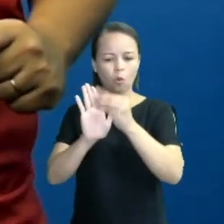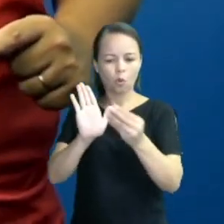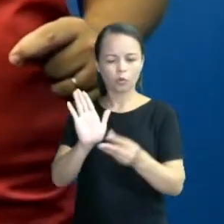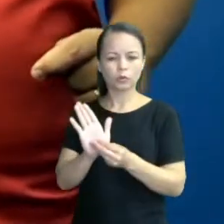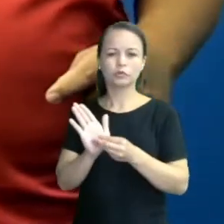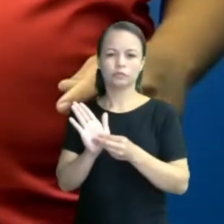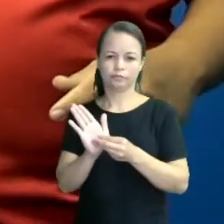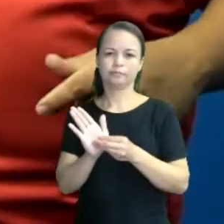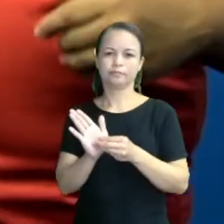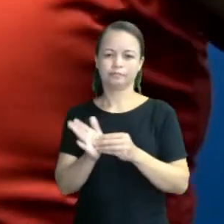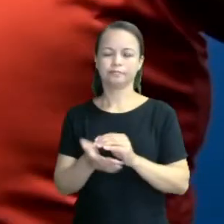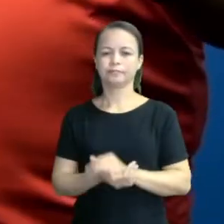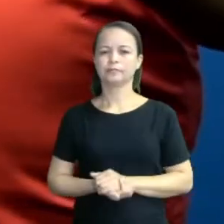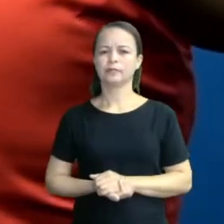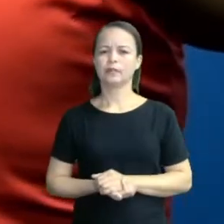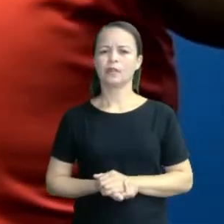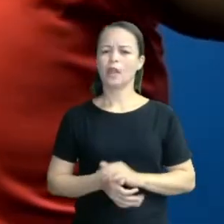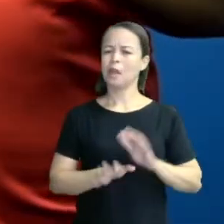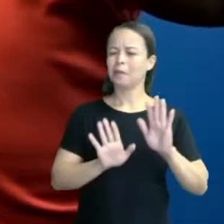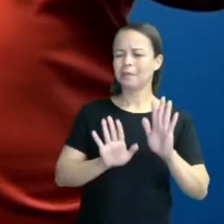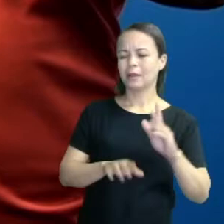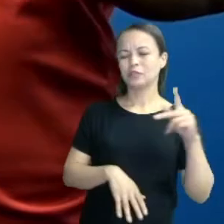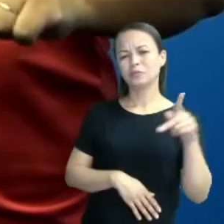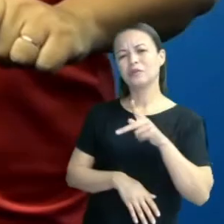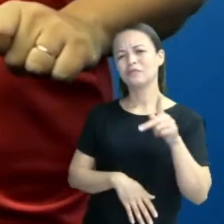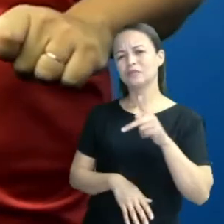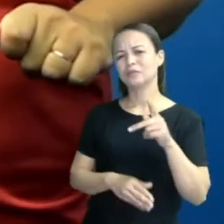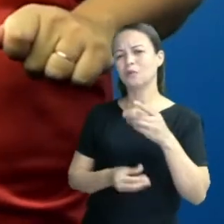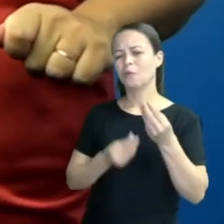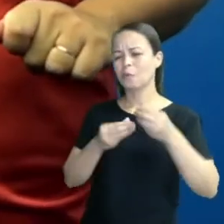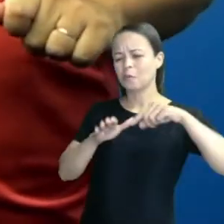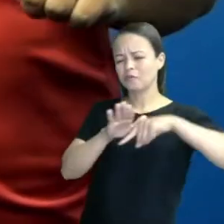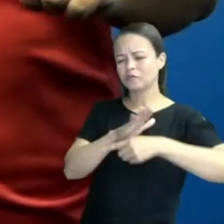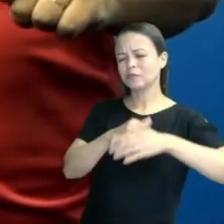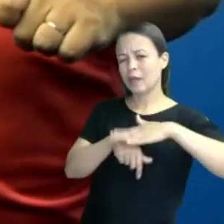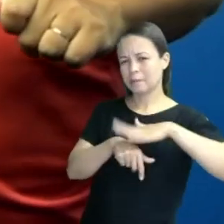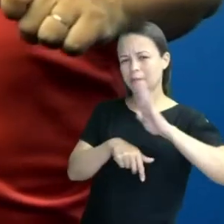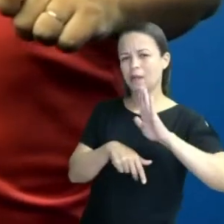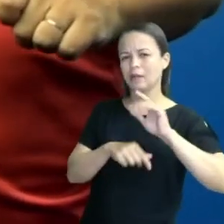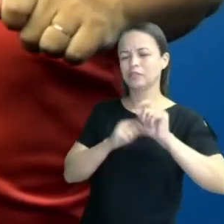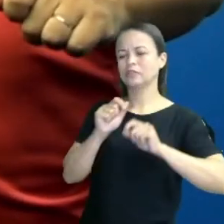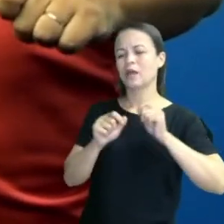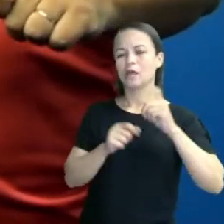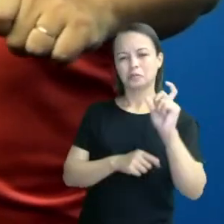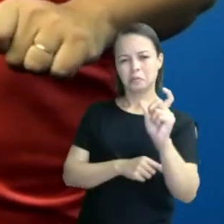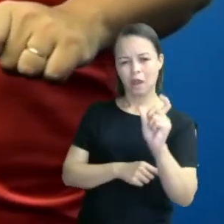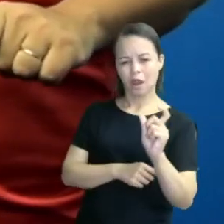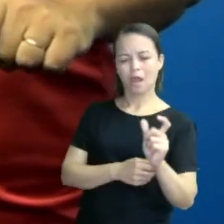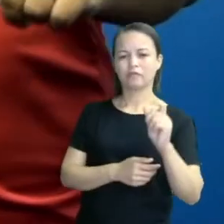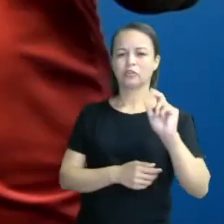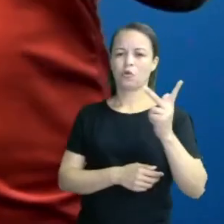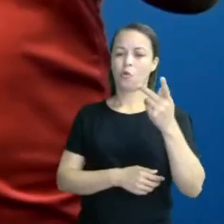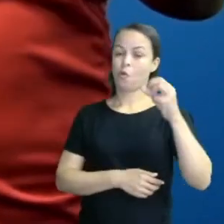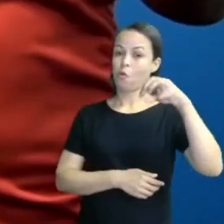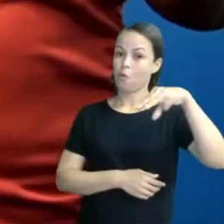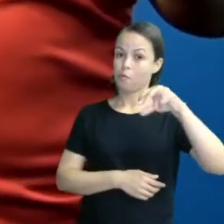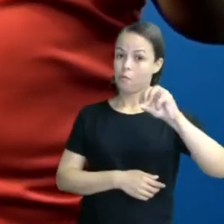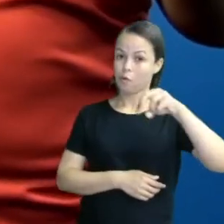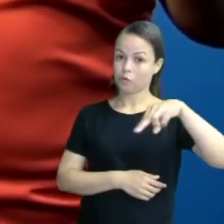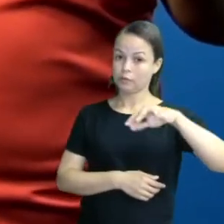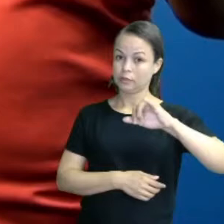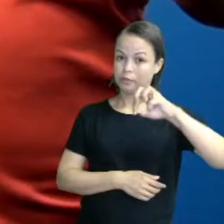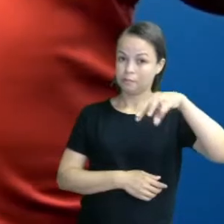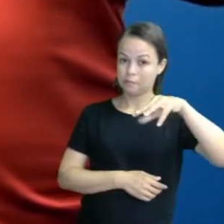certo? Mas, professor, vamos aprofundar mais nas palavras homônimas.